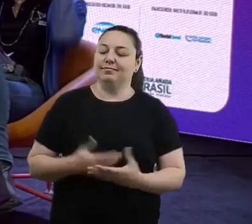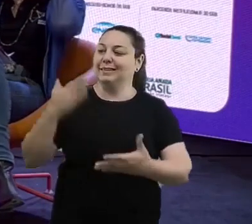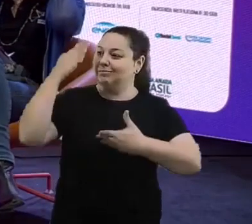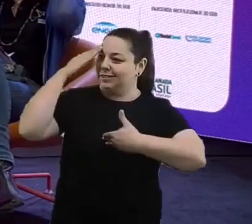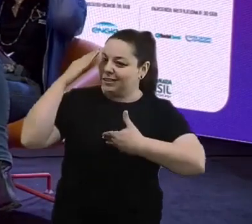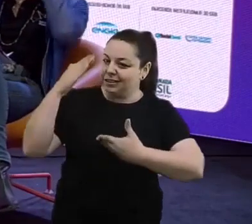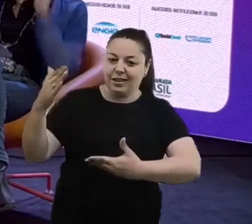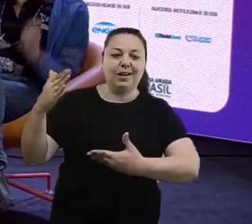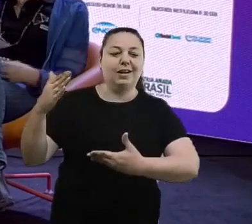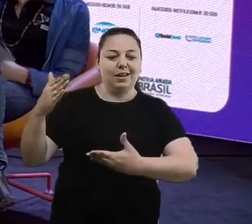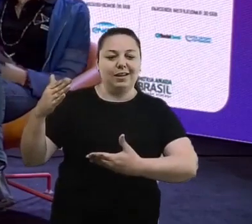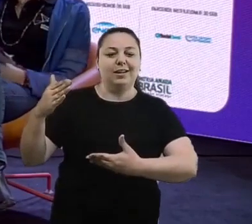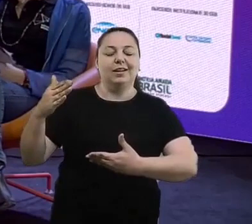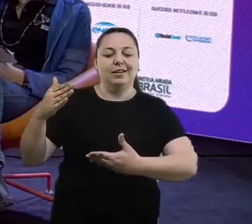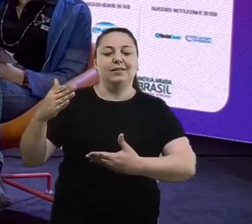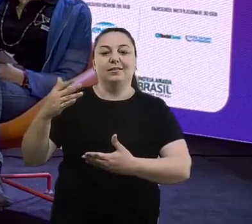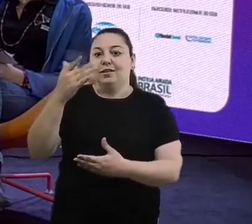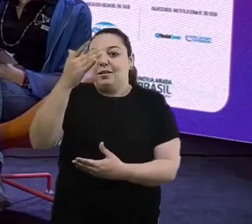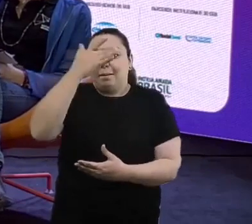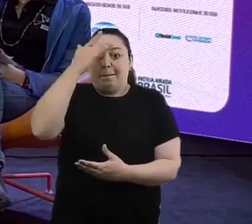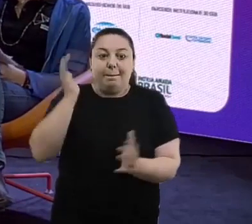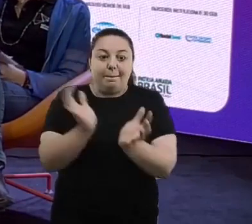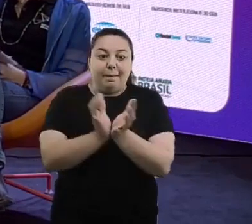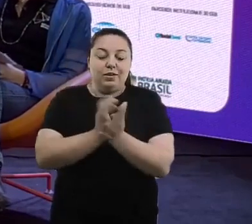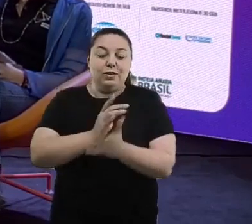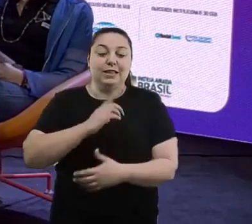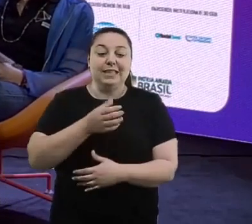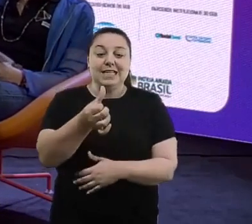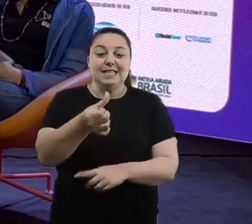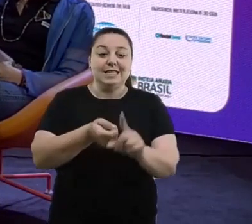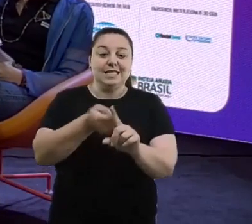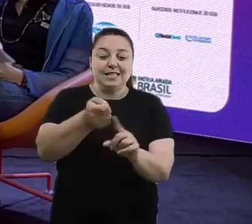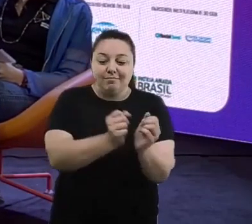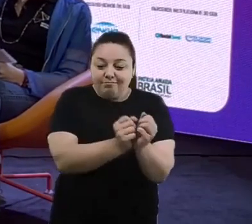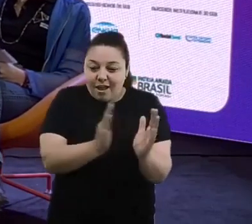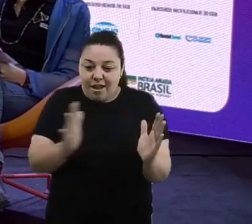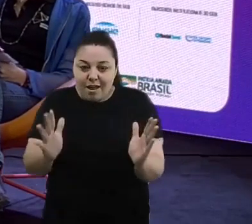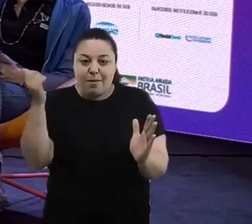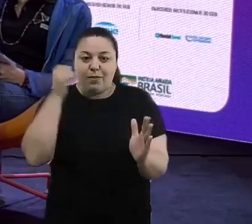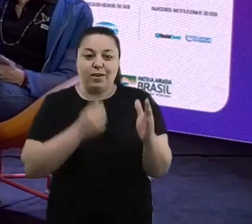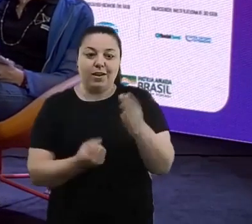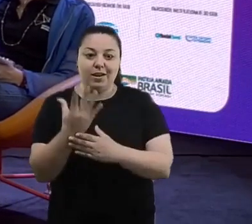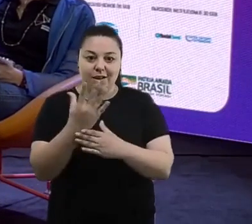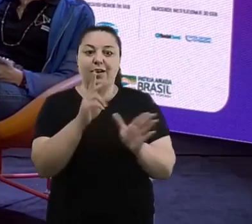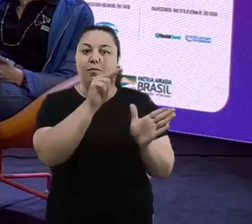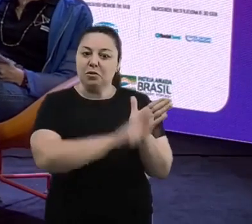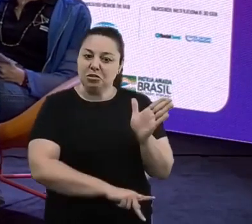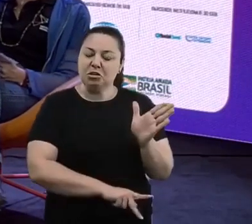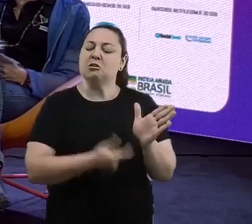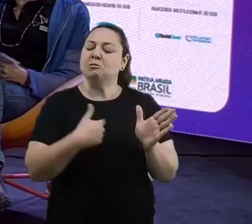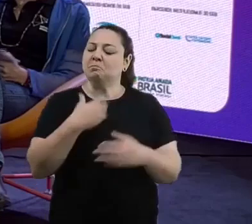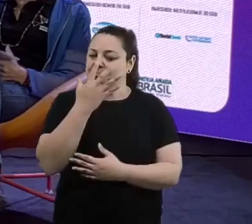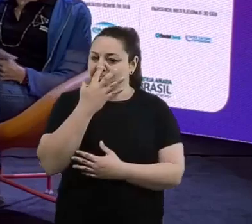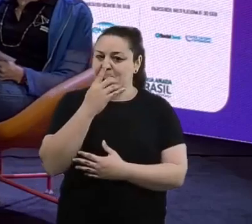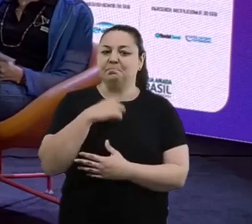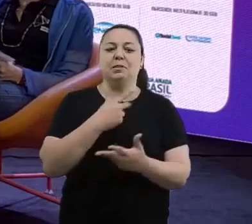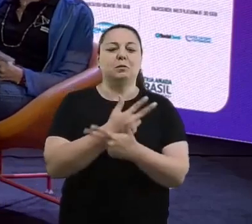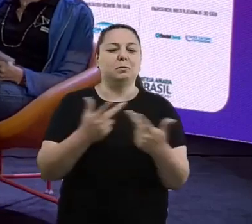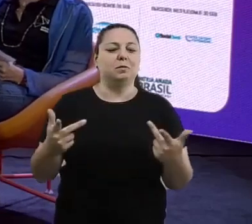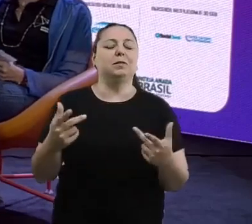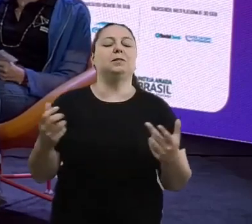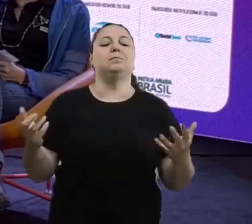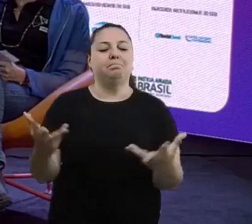Ótimo. Agora eu já falo tudo que vocês vão falar na sequência, eu quero ver como é que é, vocês vão ver como é difícil. Bruno, parabéns. Primeiro